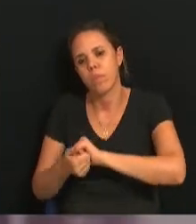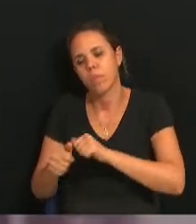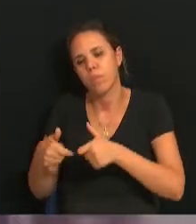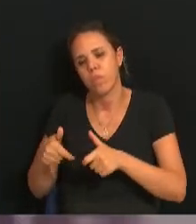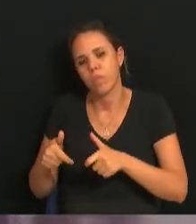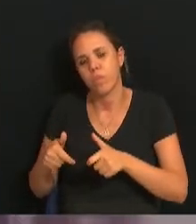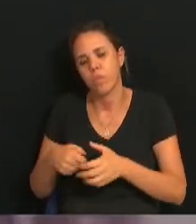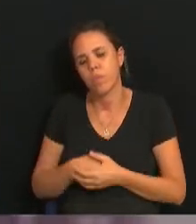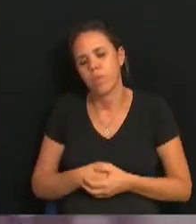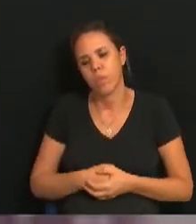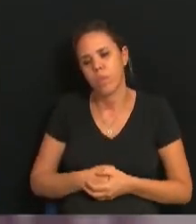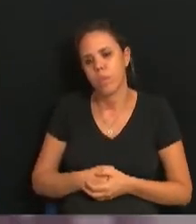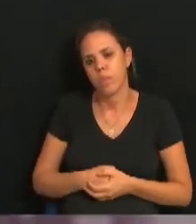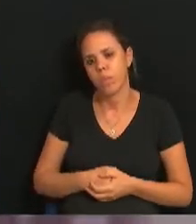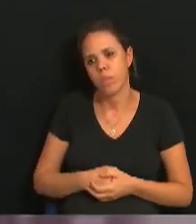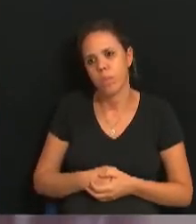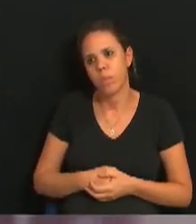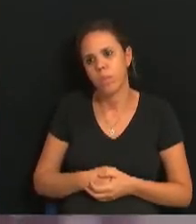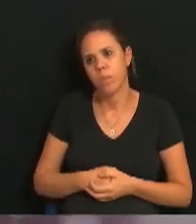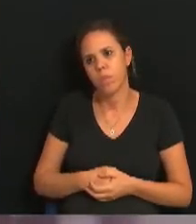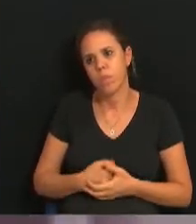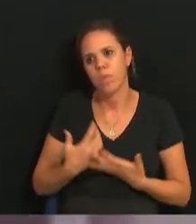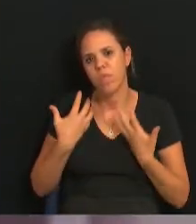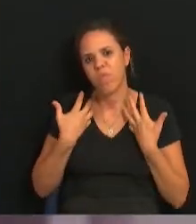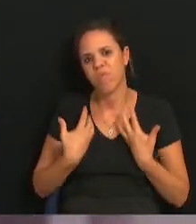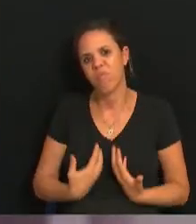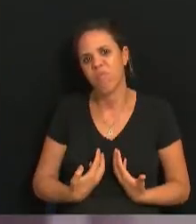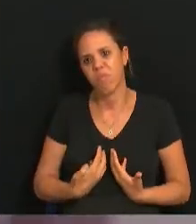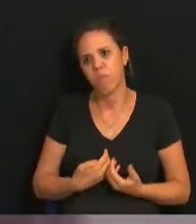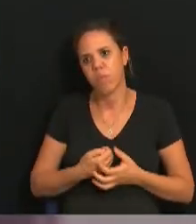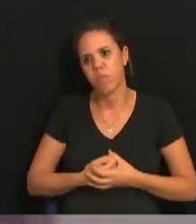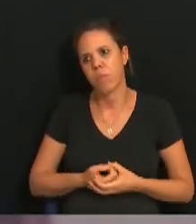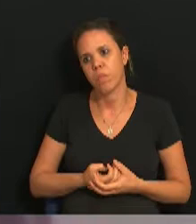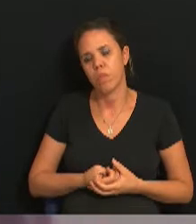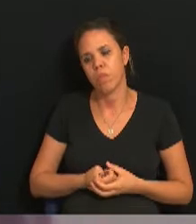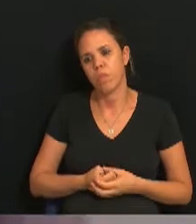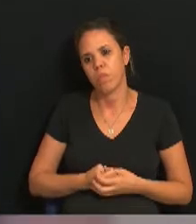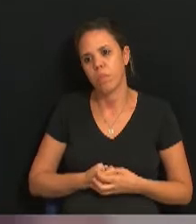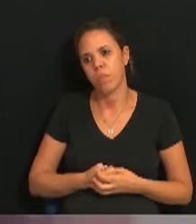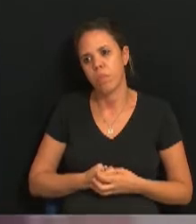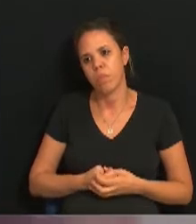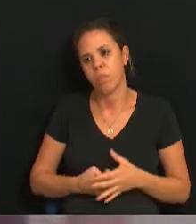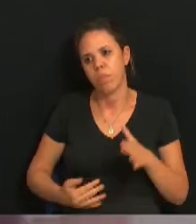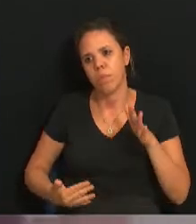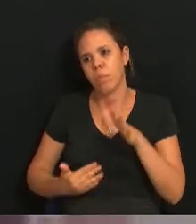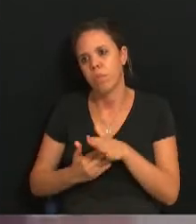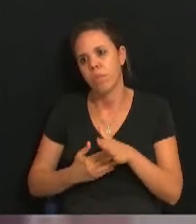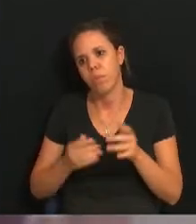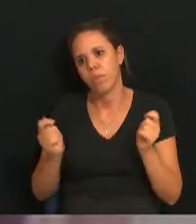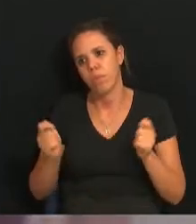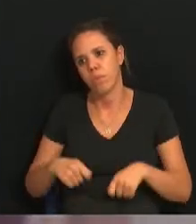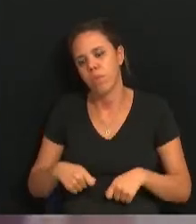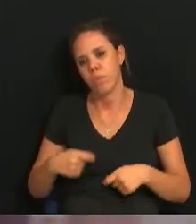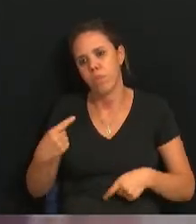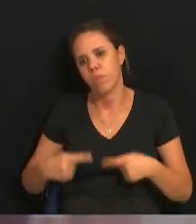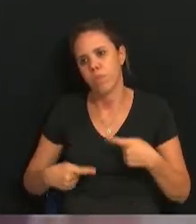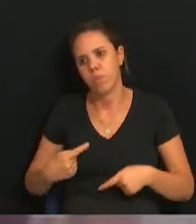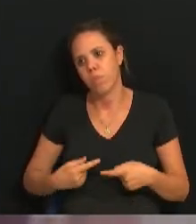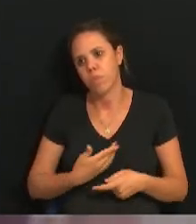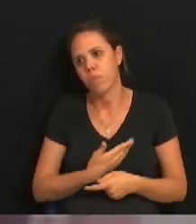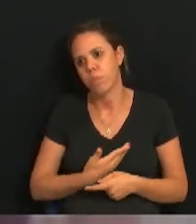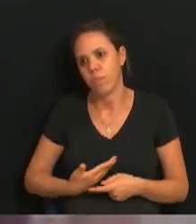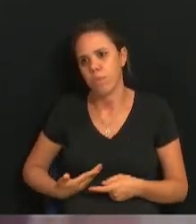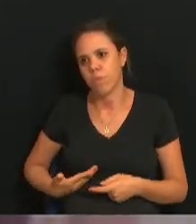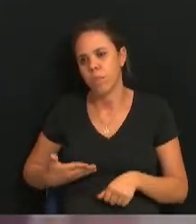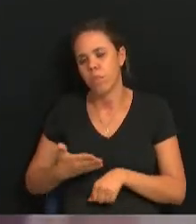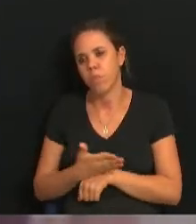mundo. Todo mundo fica estafado, cansado. E aí, por último, se é possível também um debate público, com a participação